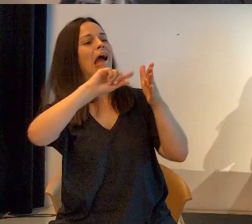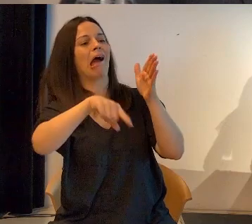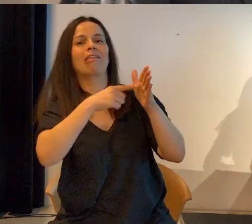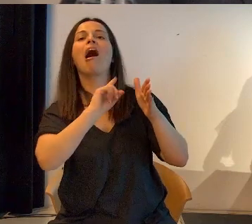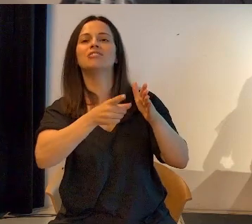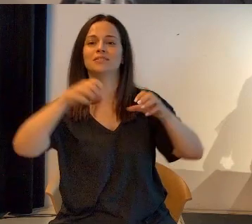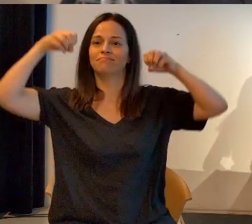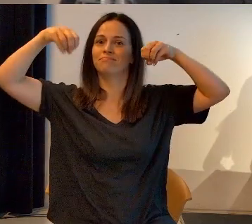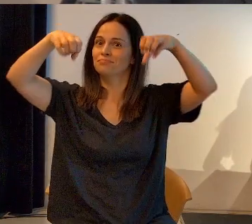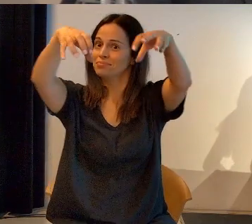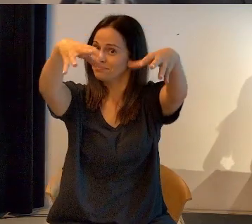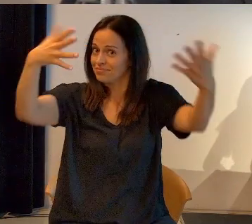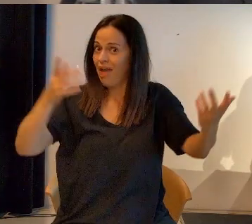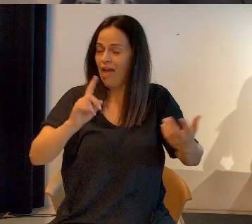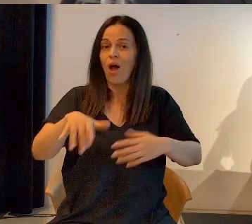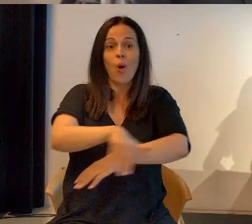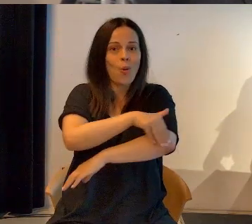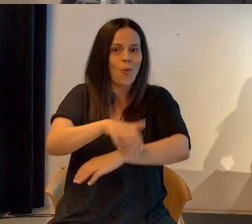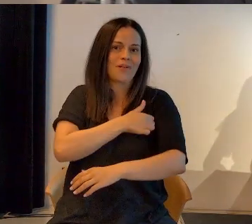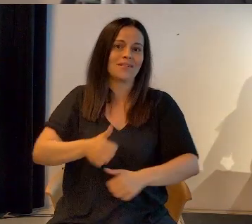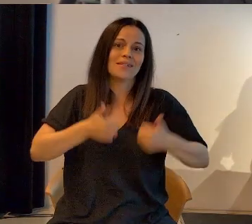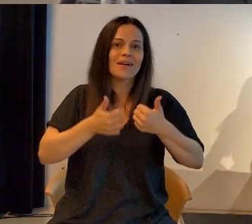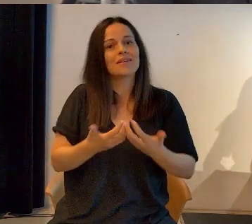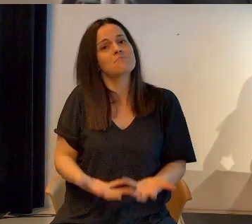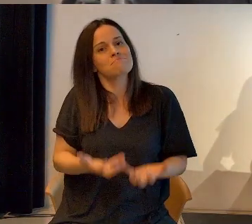cidades, querem que sejam exatamente os chapéus da Águeda.